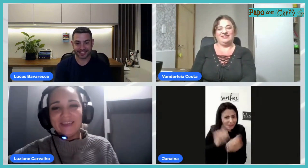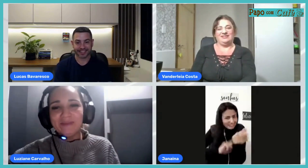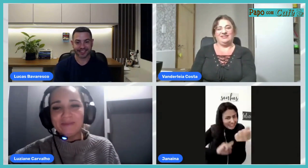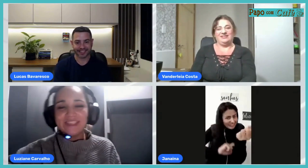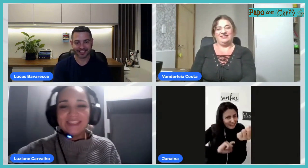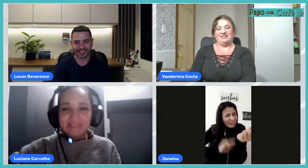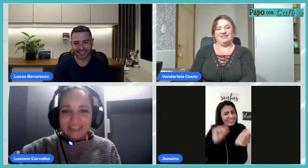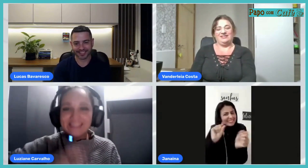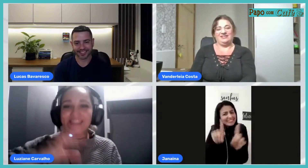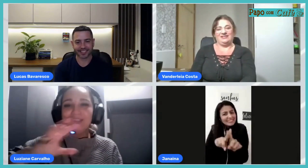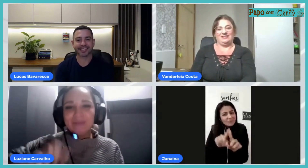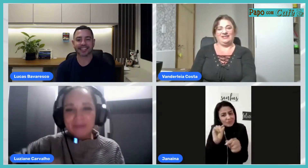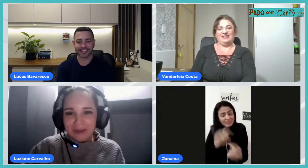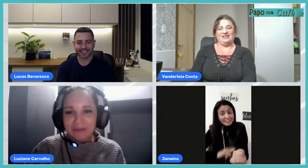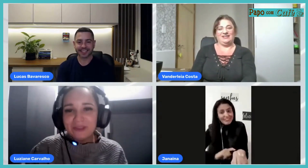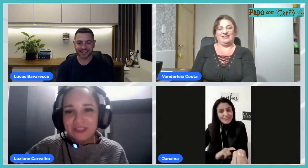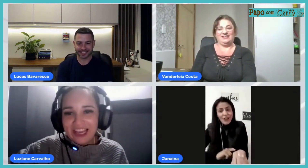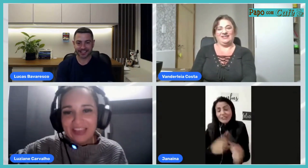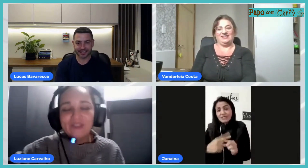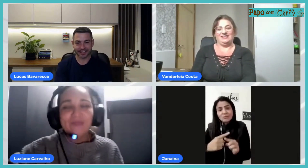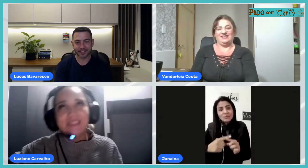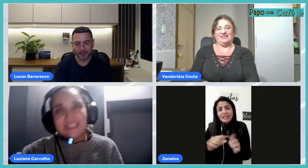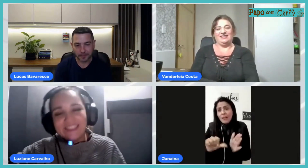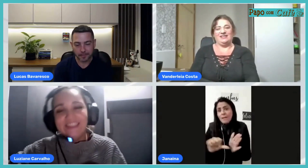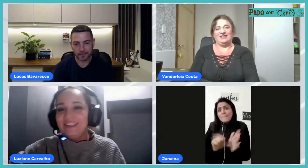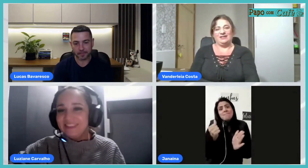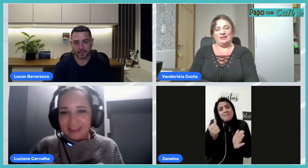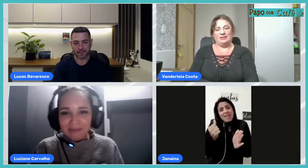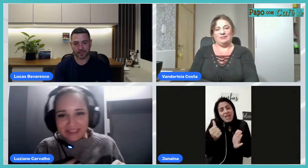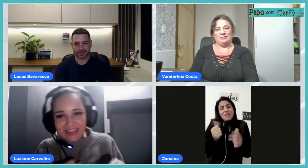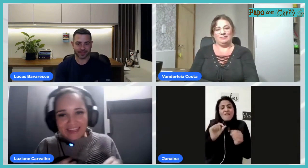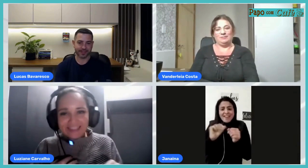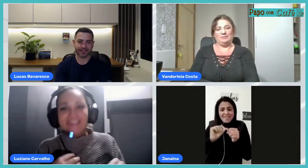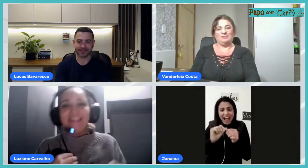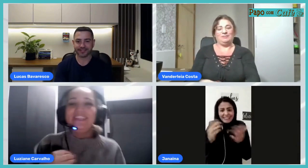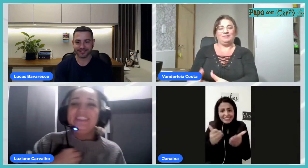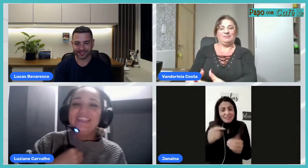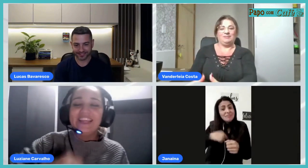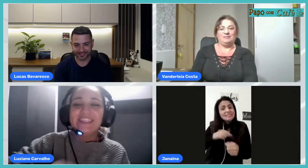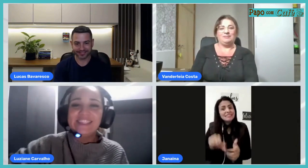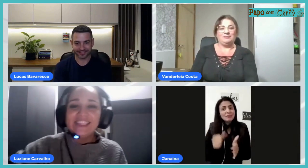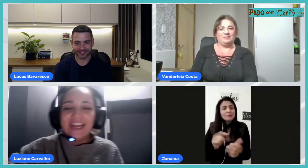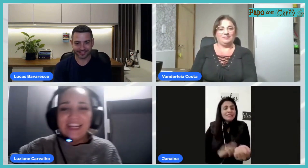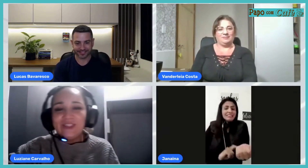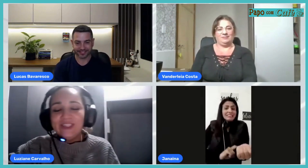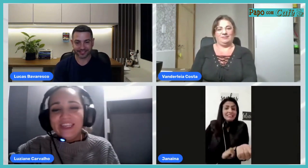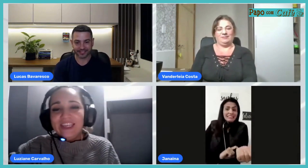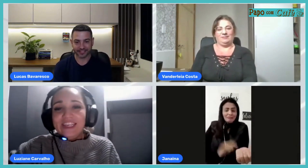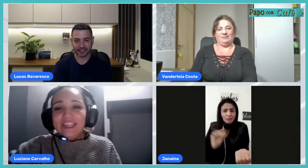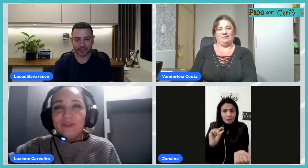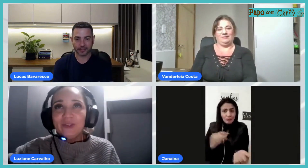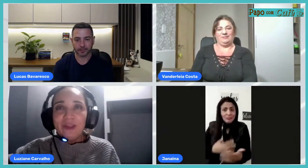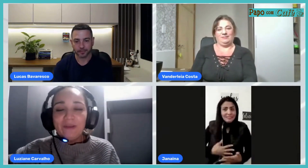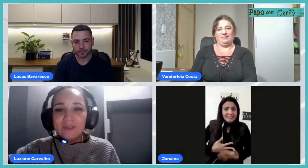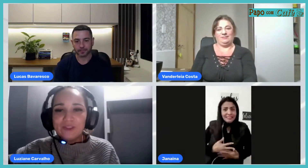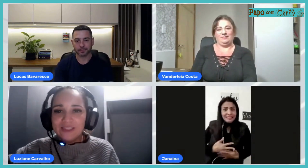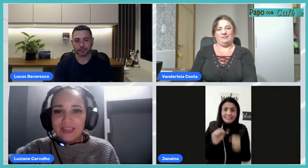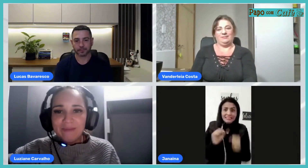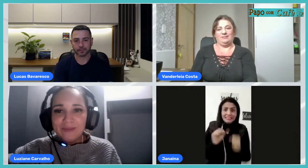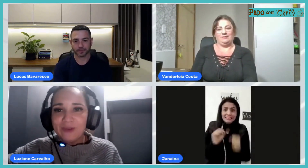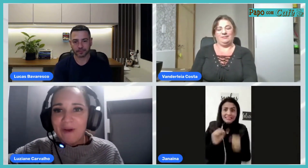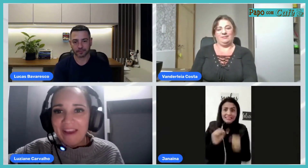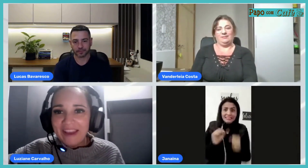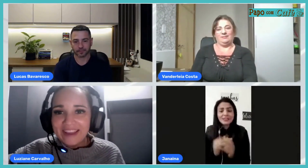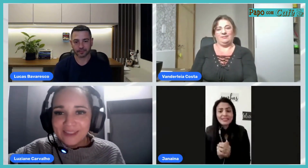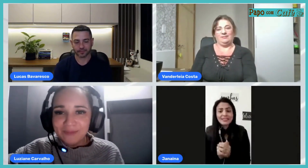também, né? Por mais que não tenha sido o primeiro podcast, mas sempre dá, né? Aquela ansiedade. E o que eu tenho para